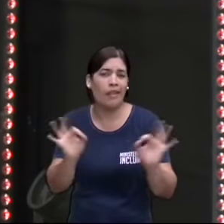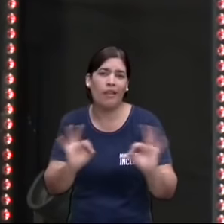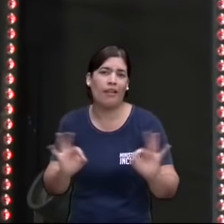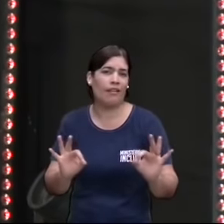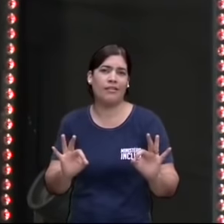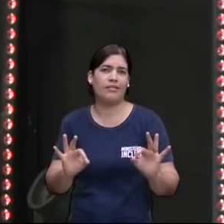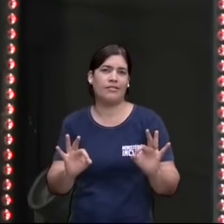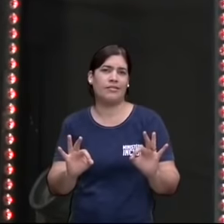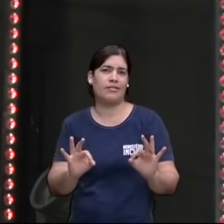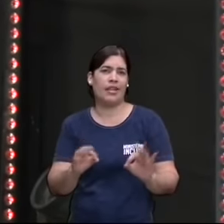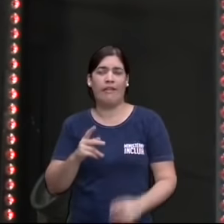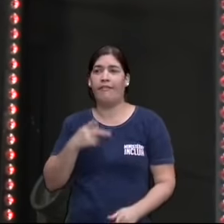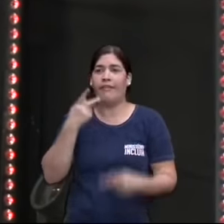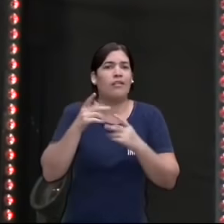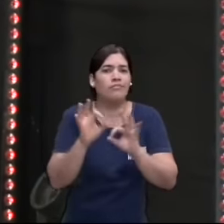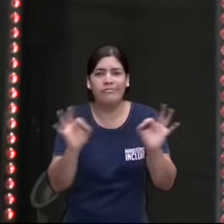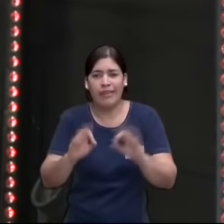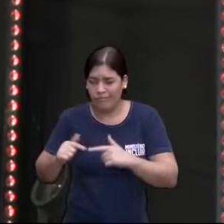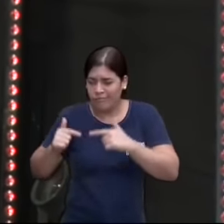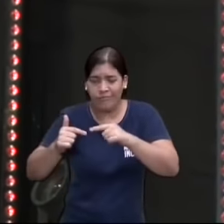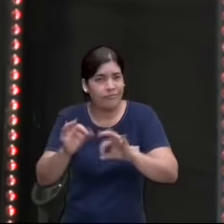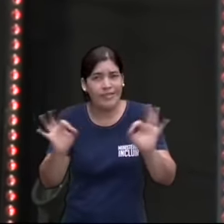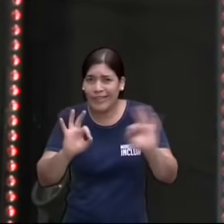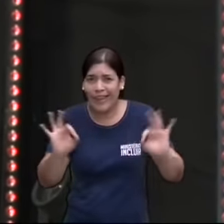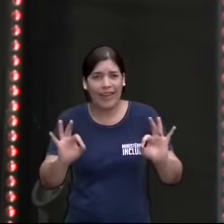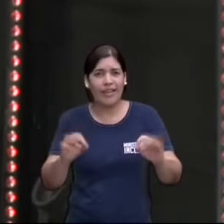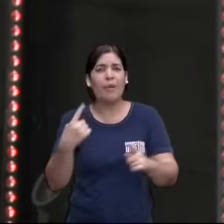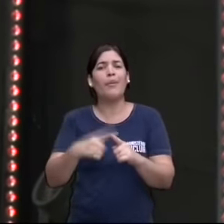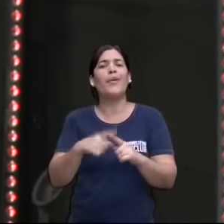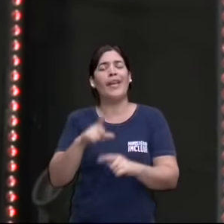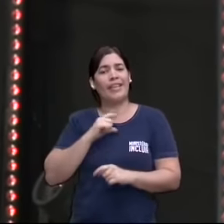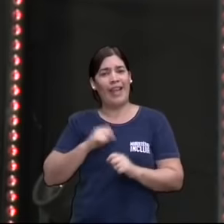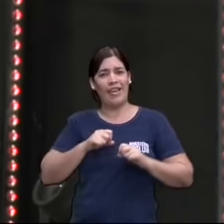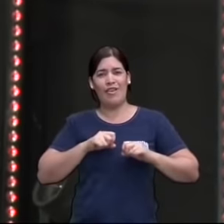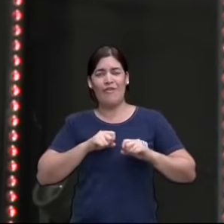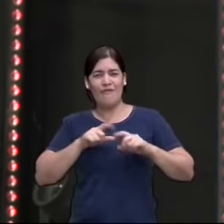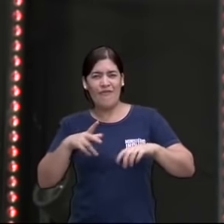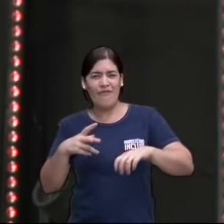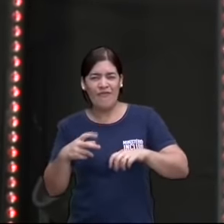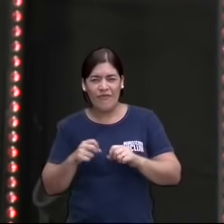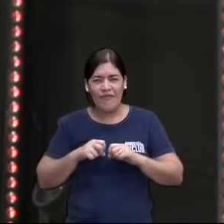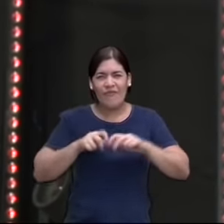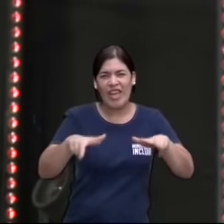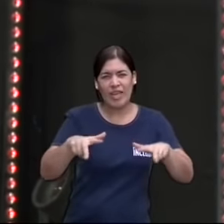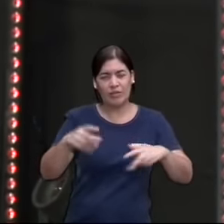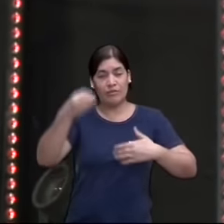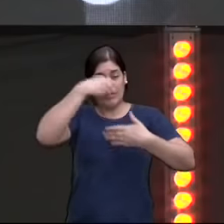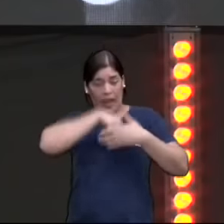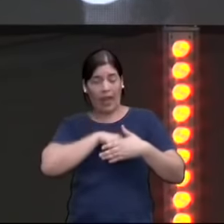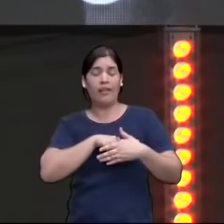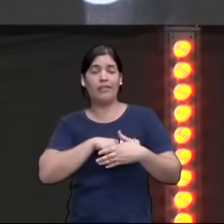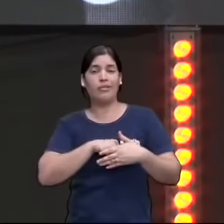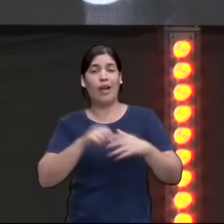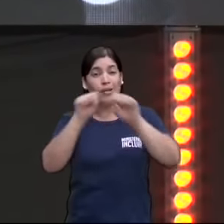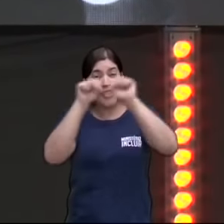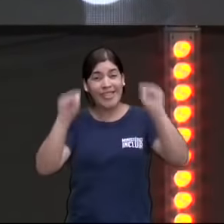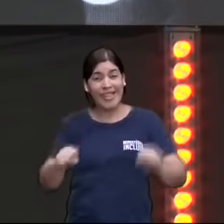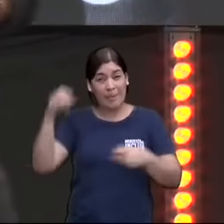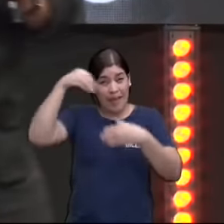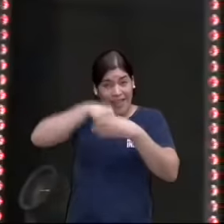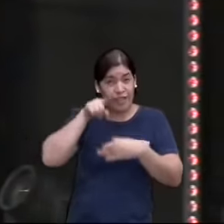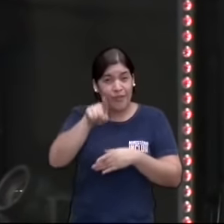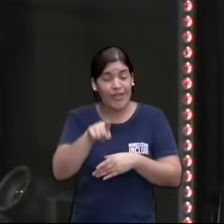tem que falar. Por quê? Porque tem um vírus no sistema, que é o pecado. Então, o sistema operacional